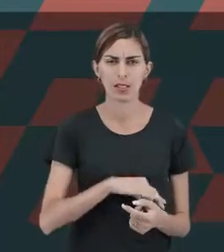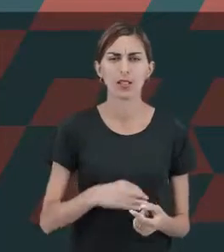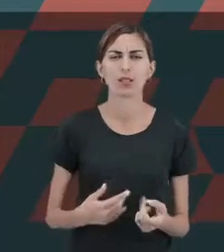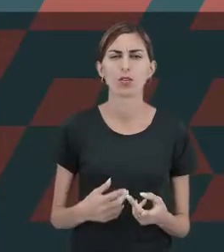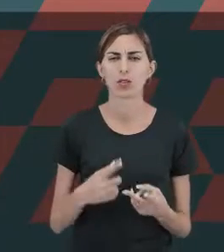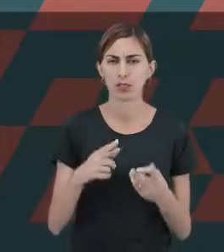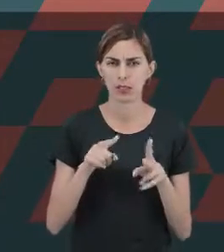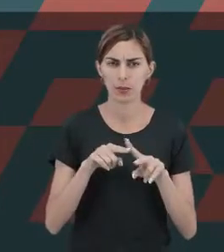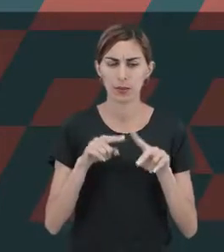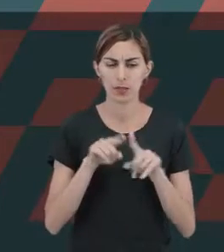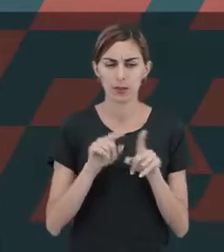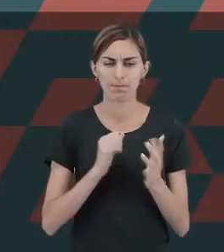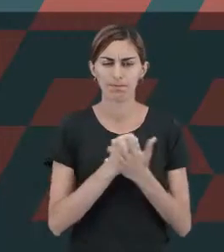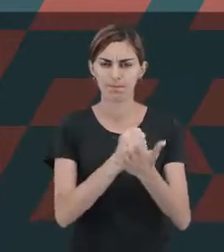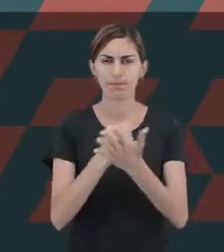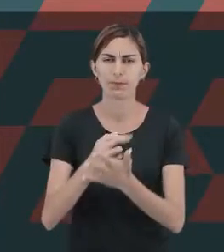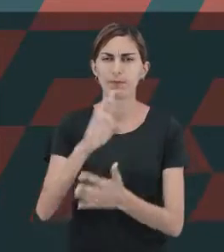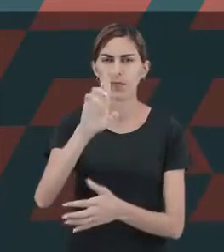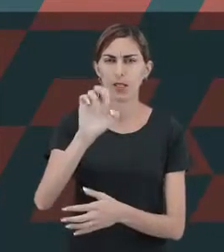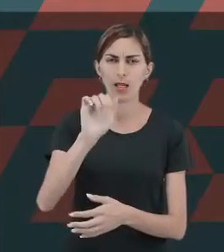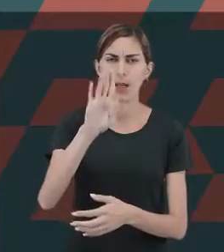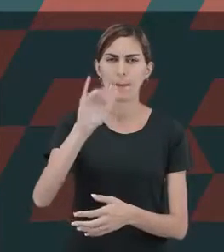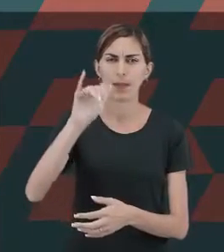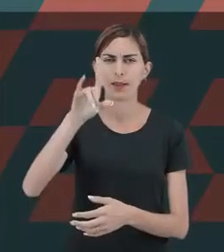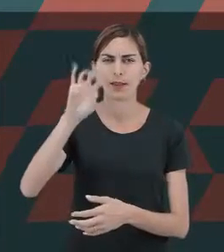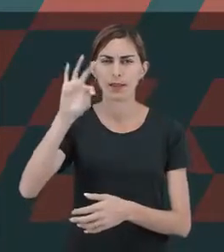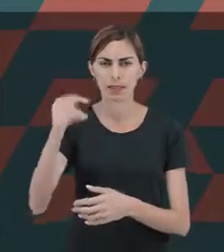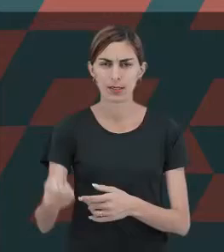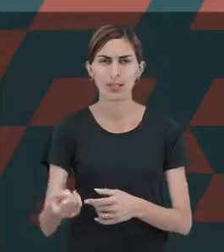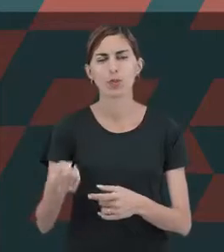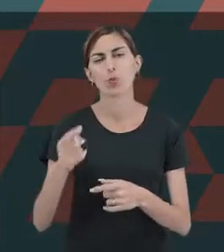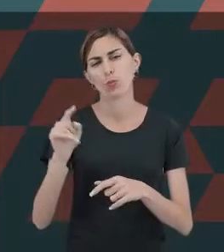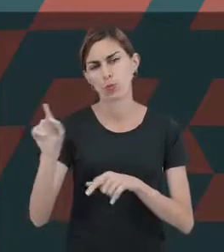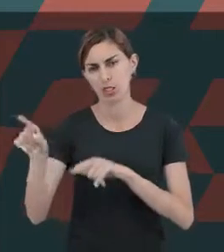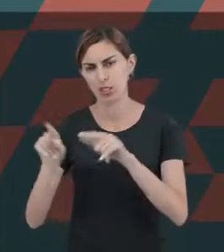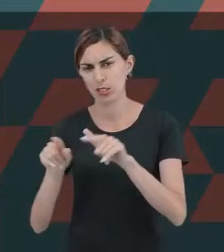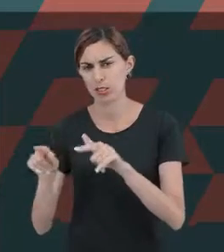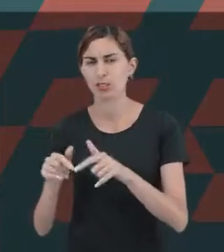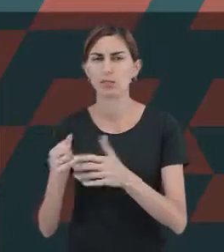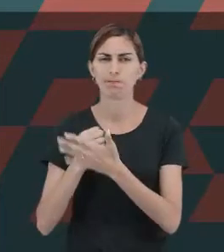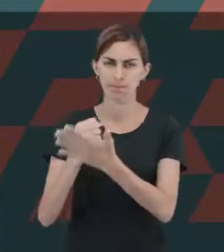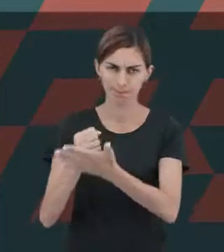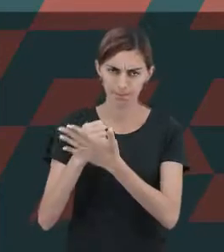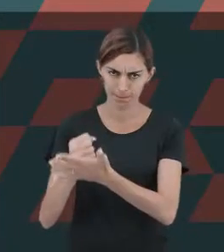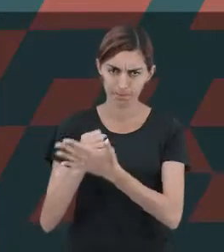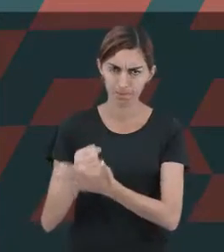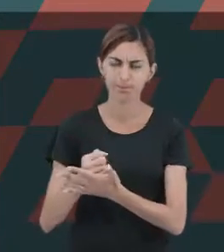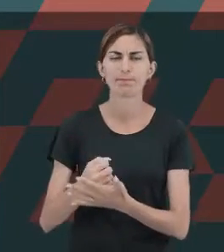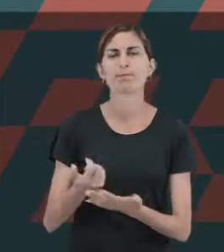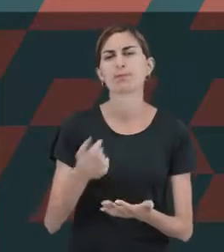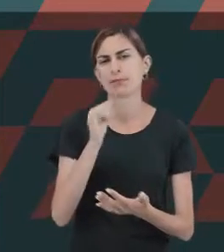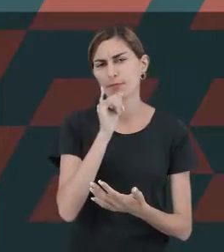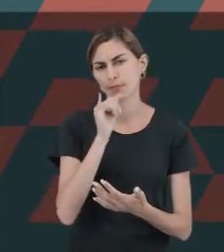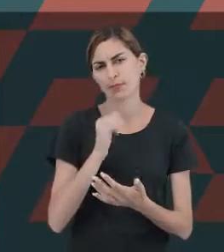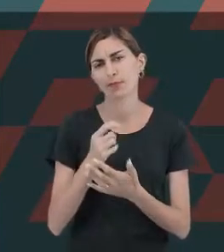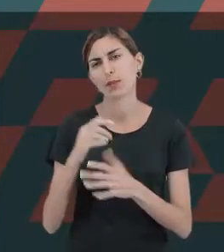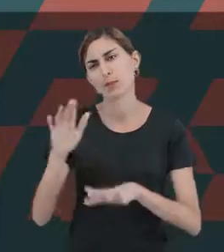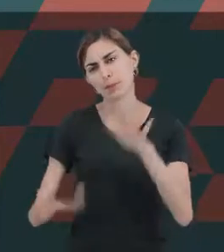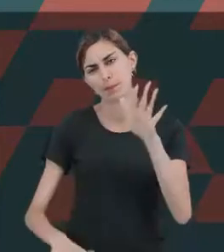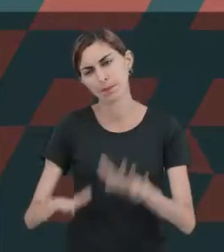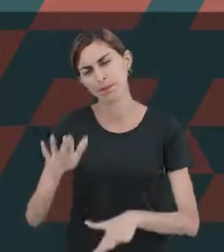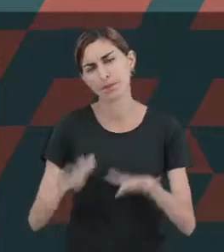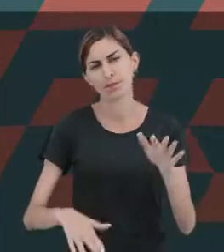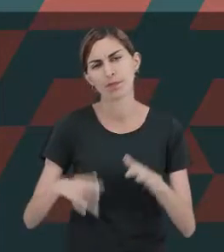seria o auxílio de reabilitação psicossocial. Esse auxílio é destinado